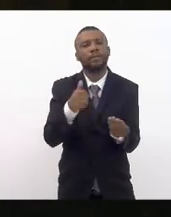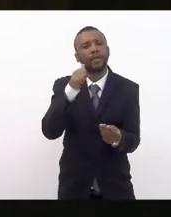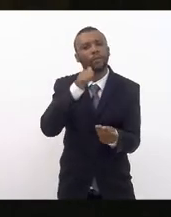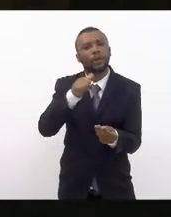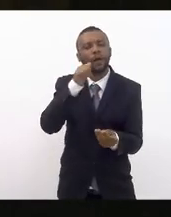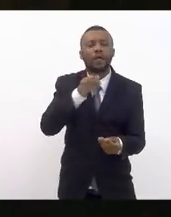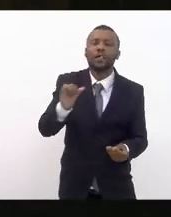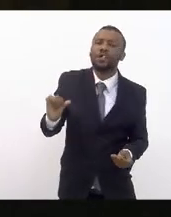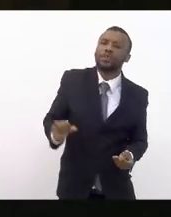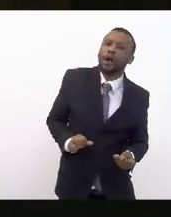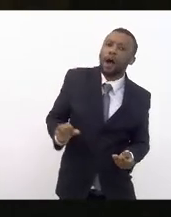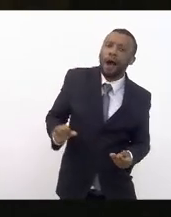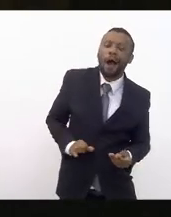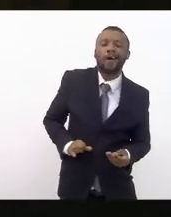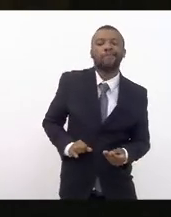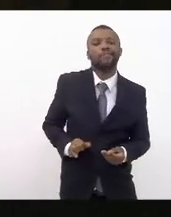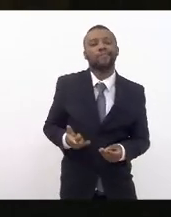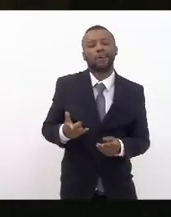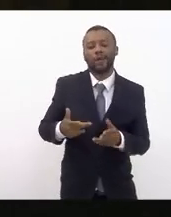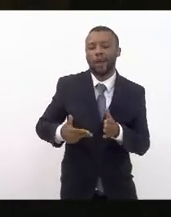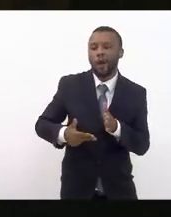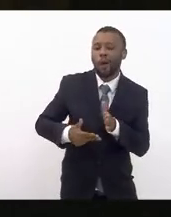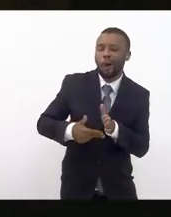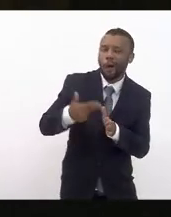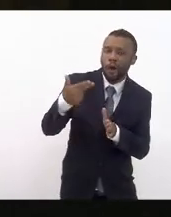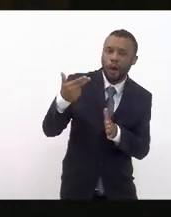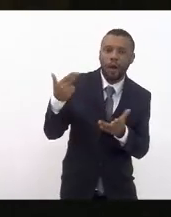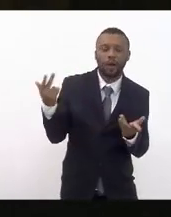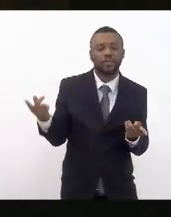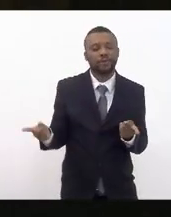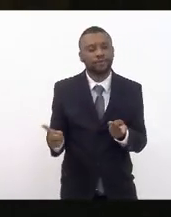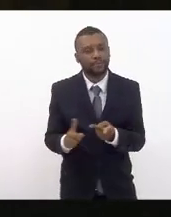sofrem mutilações, sofrem